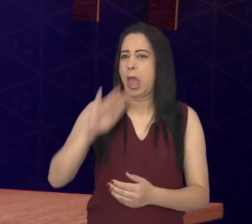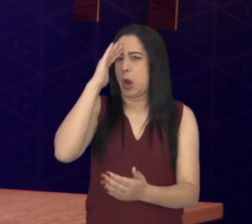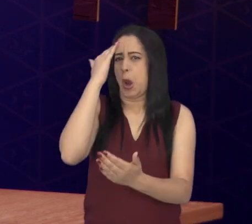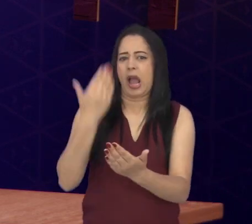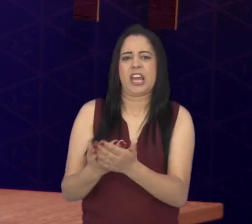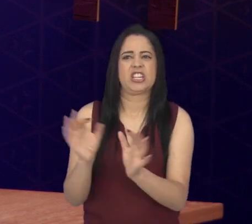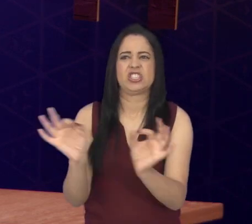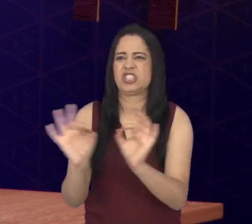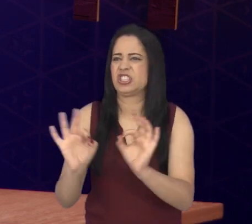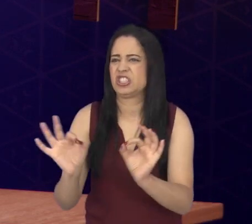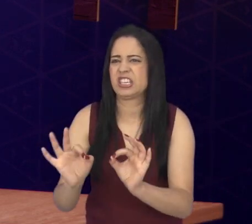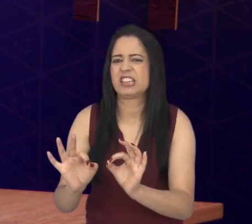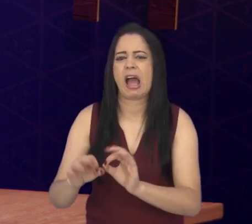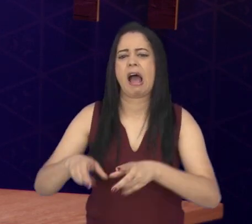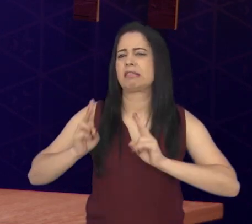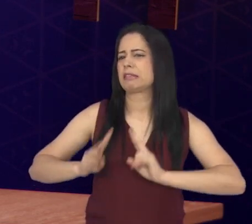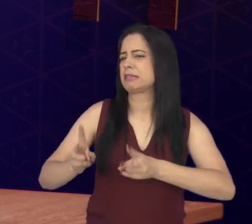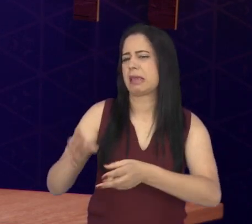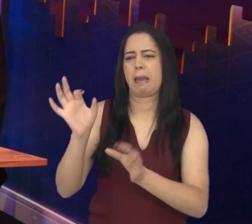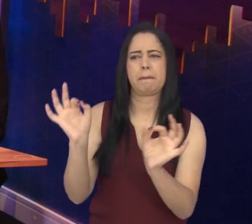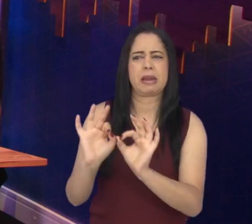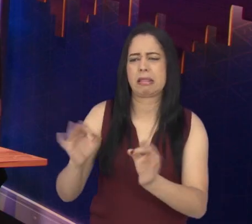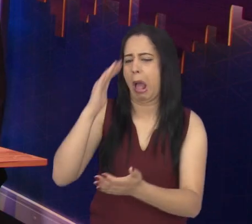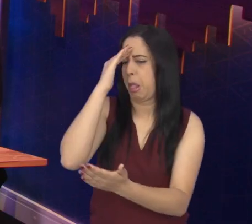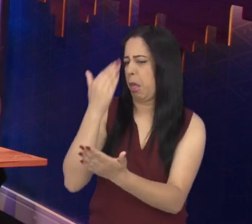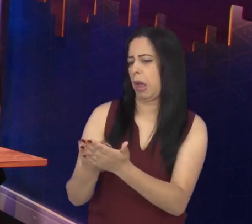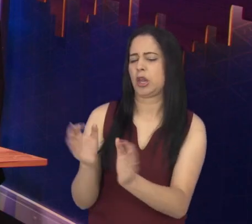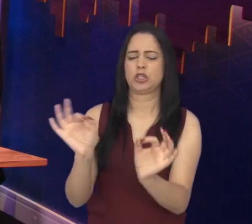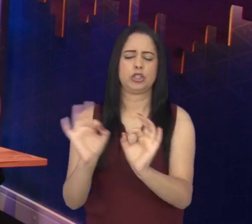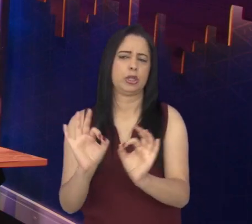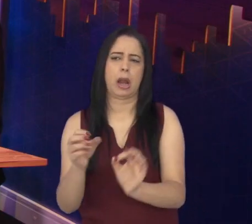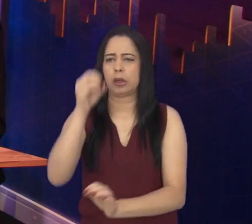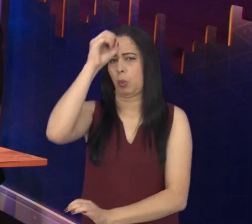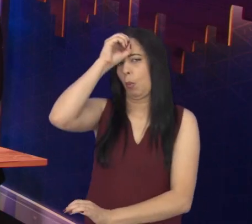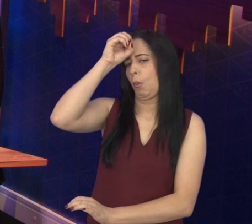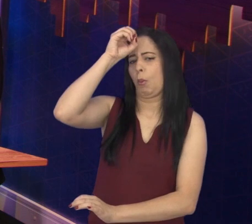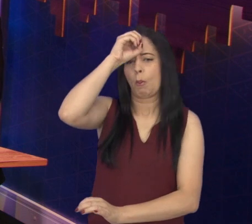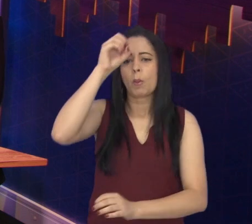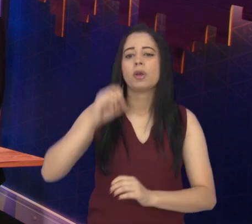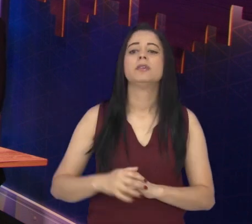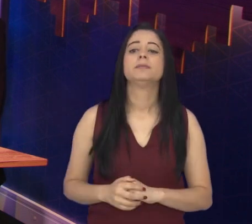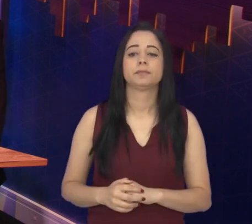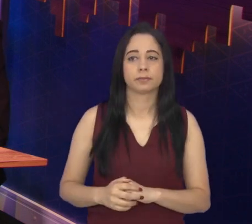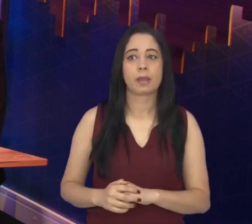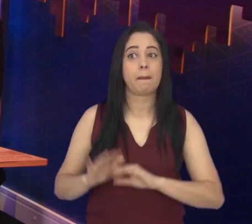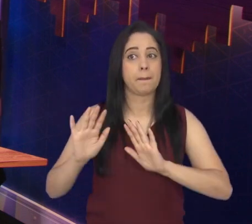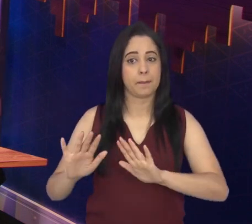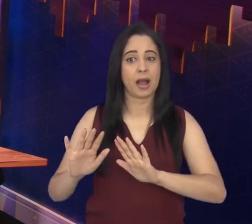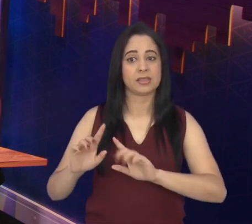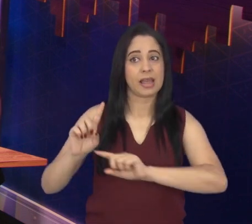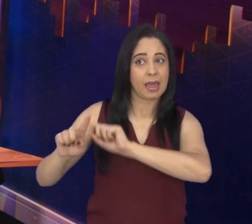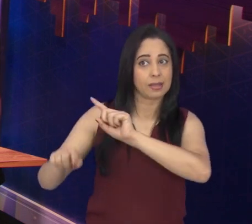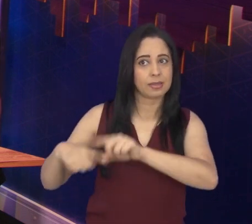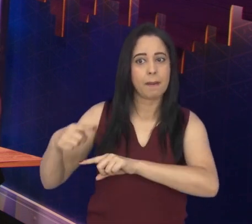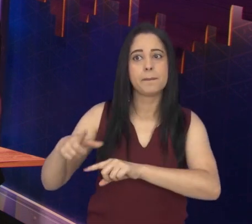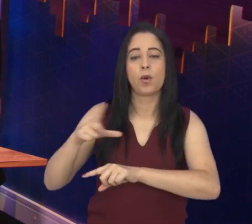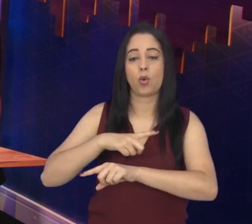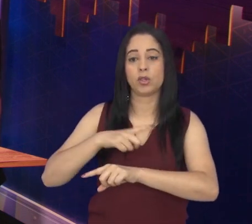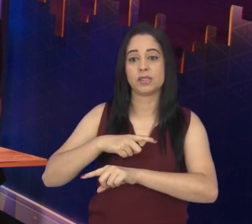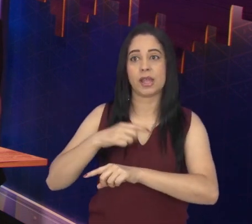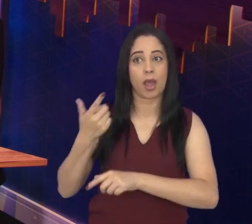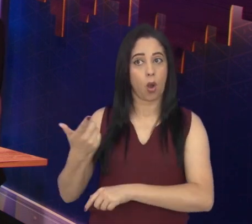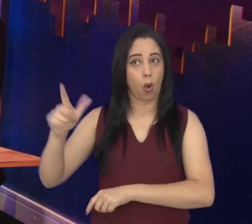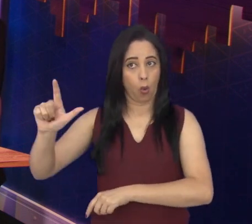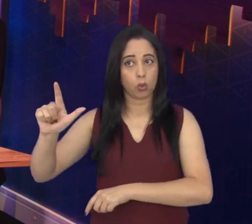tinha voltado. Tem esse negacionismo. Esse negacionismo tal no Ministério da Magia. Até que